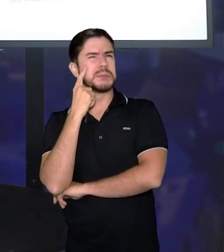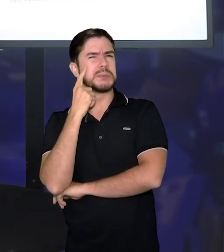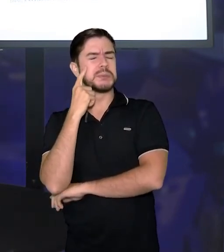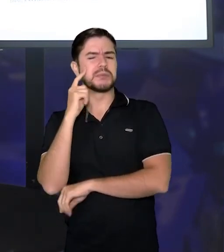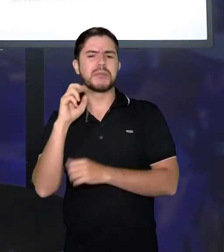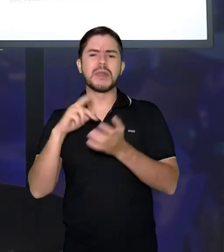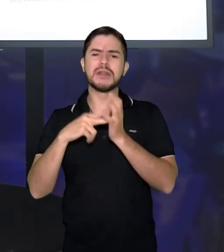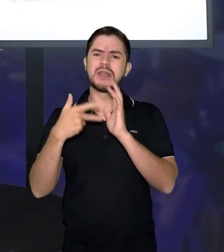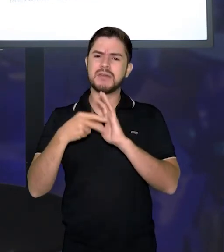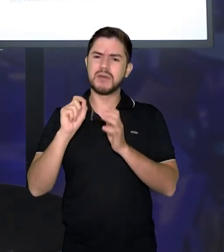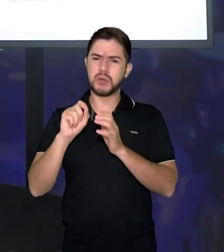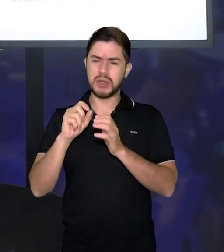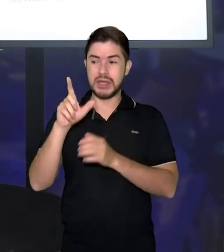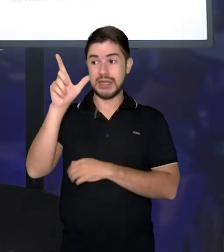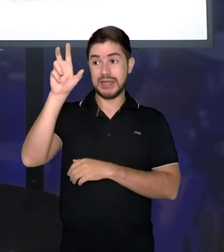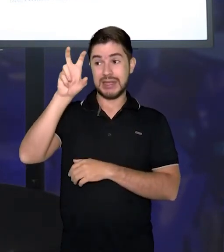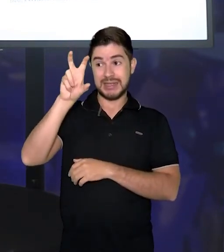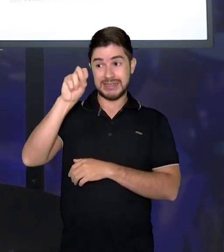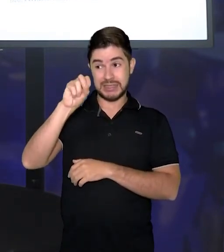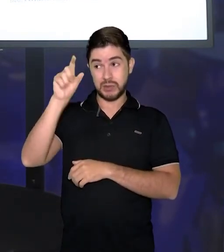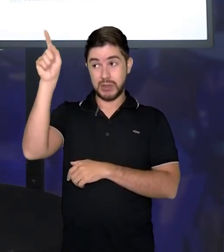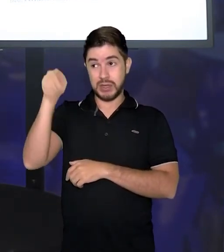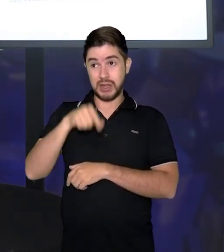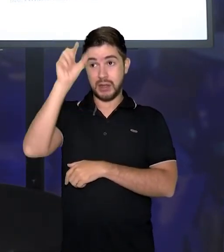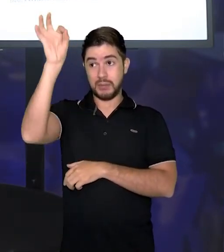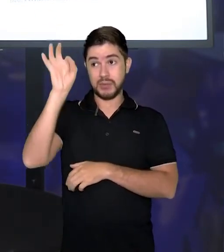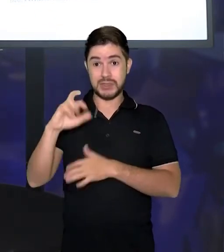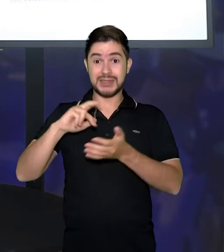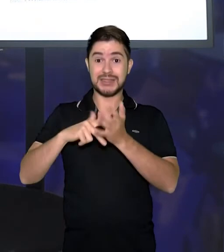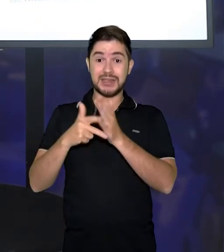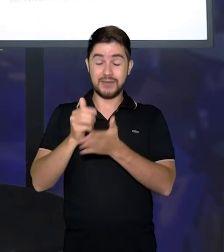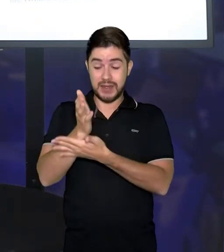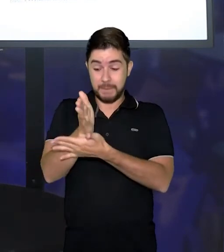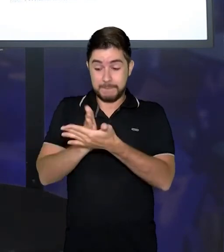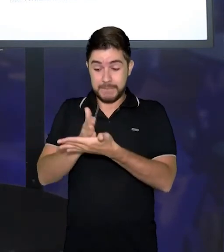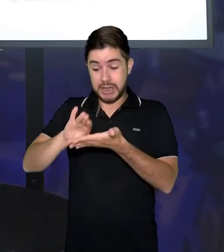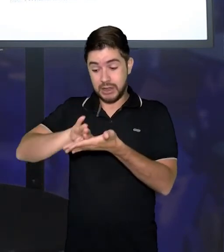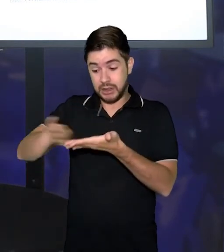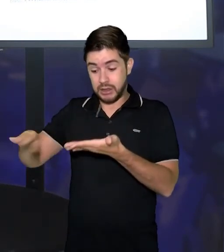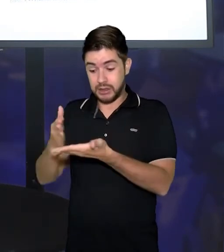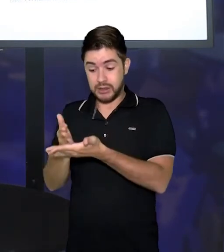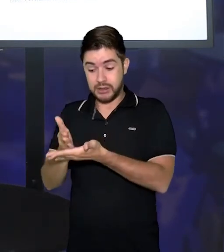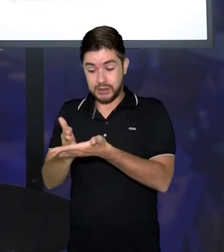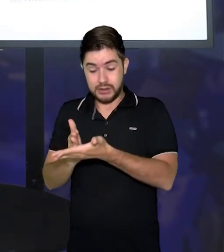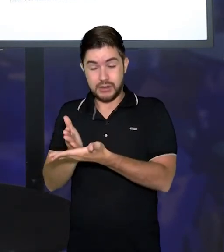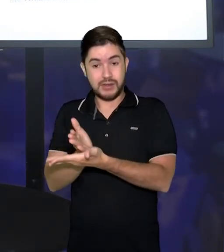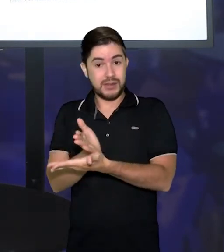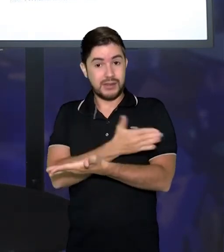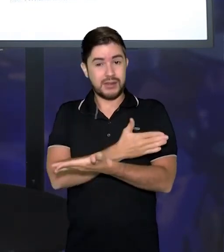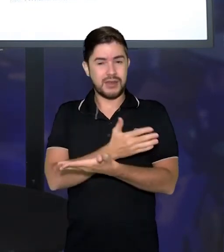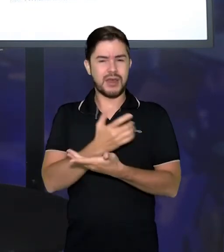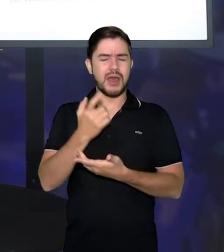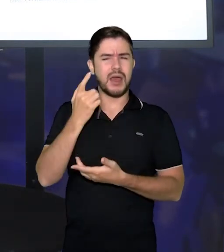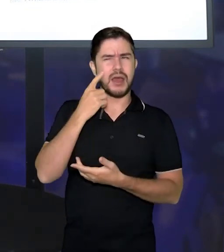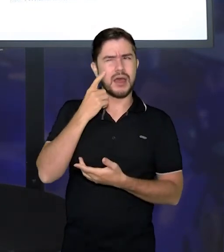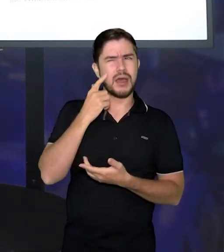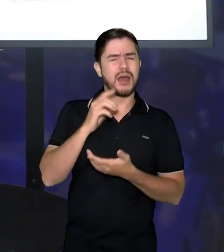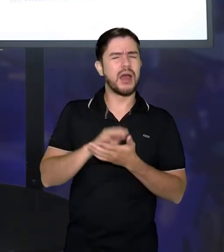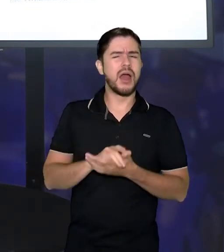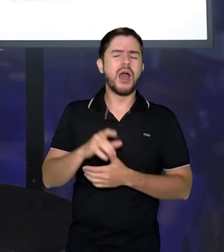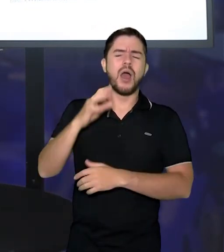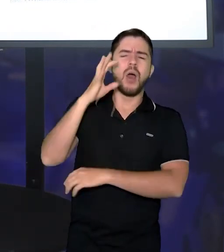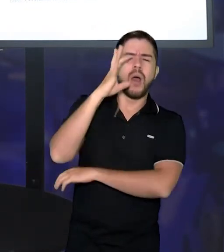50% quer dizer o quê? Que é a metade. 50% é a metade. Então, já estou